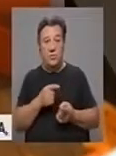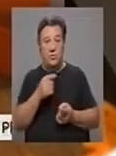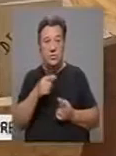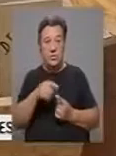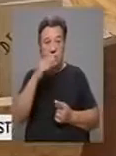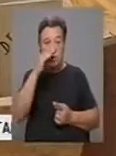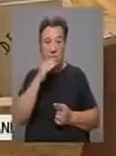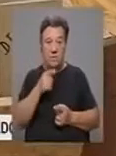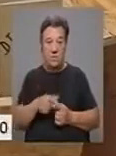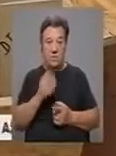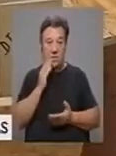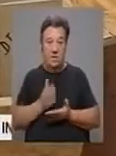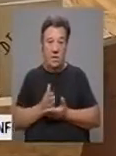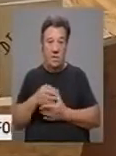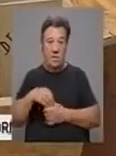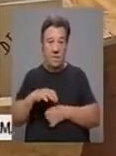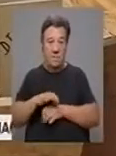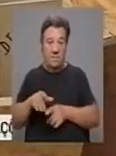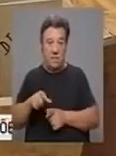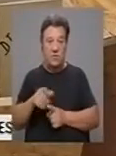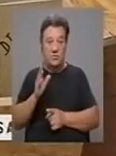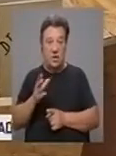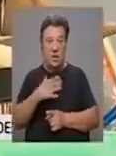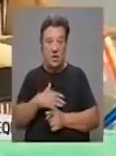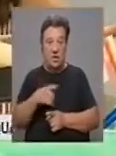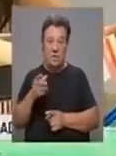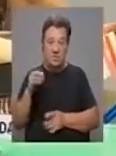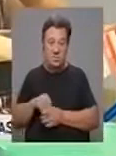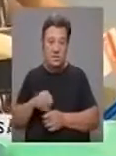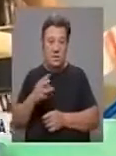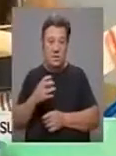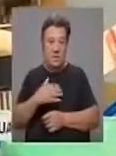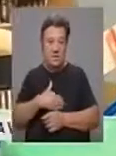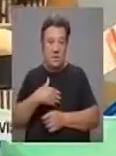que estão a decorrer no âmbito da pandemia. E eles já querem lá uma casa de banho.